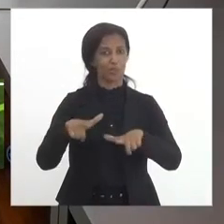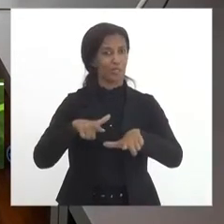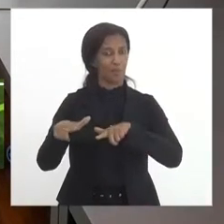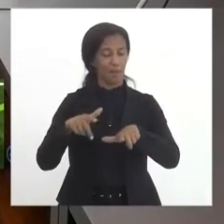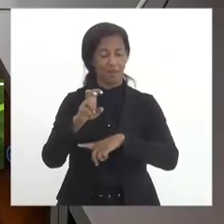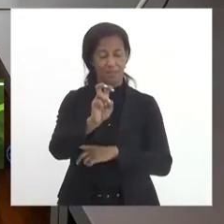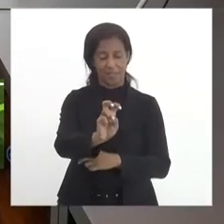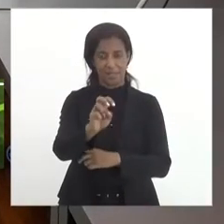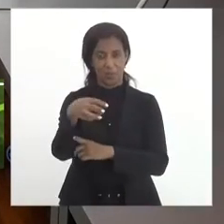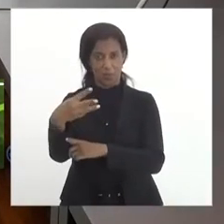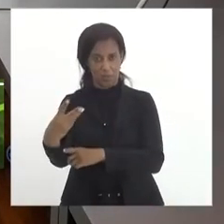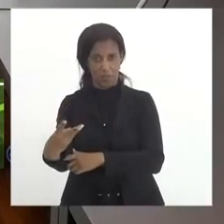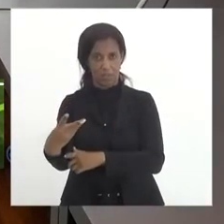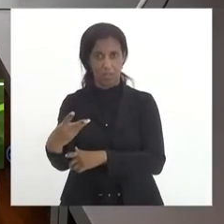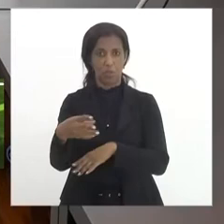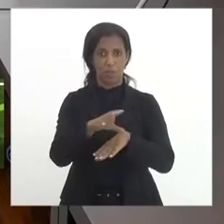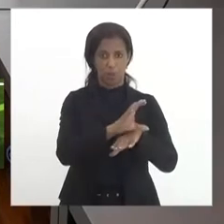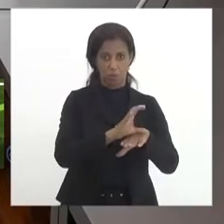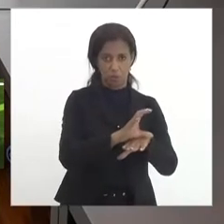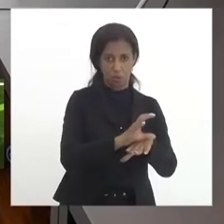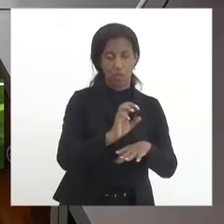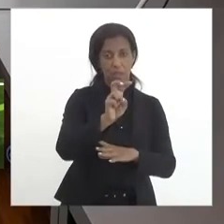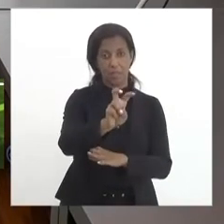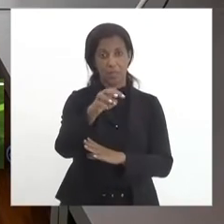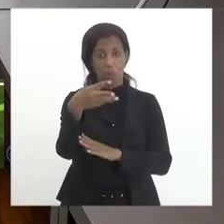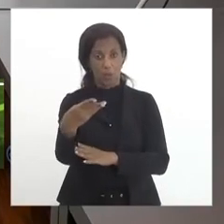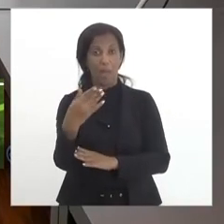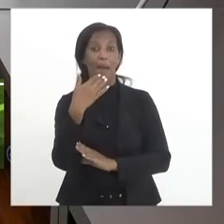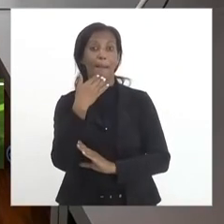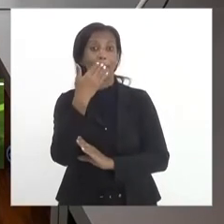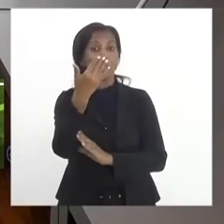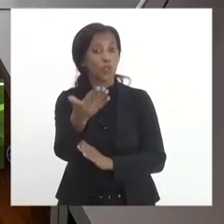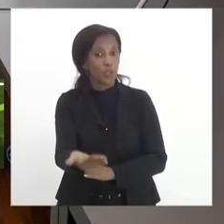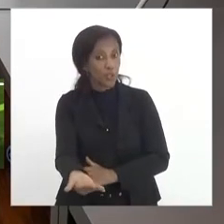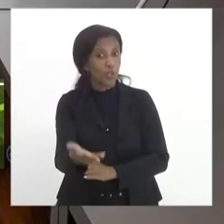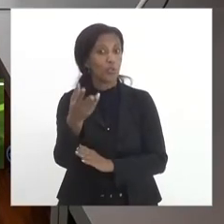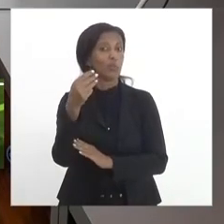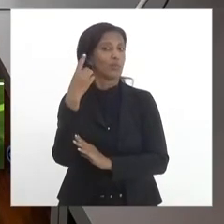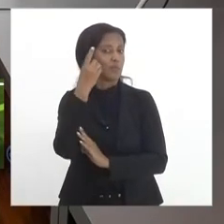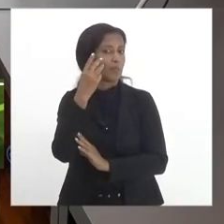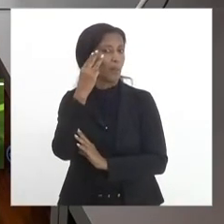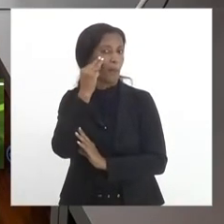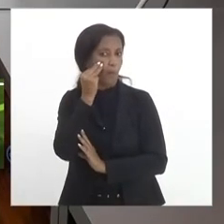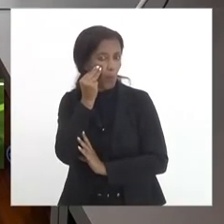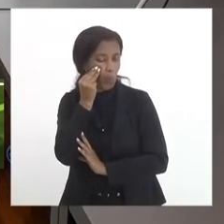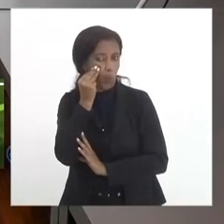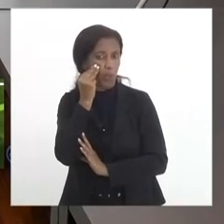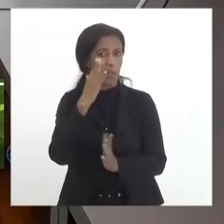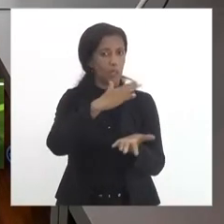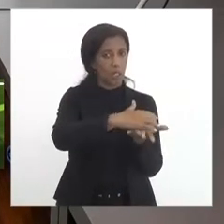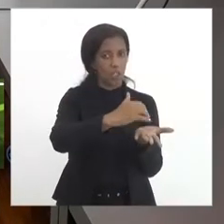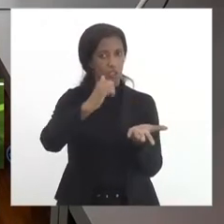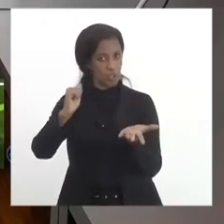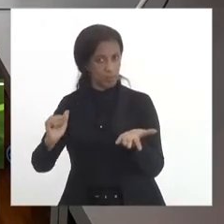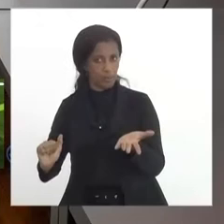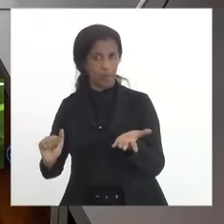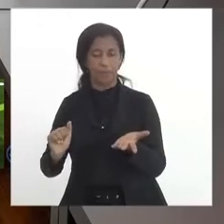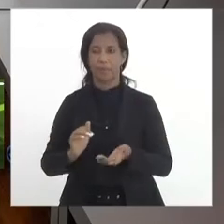ele teve parecer pela inconstitucionalidade. 54, a pedido da deputada Mônica, pelo autor, retirado de